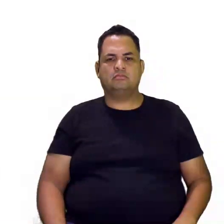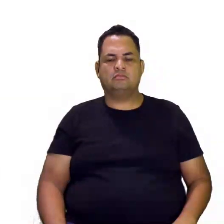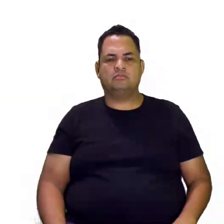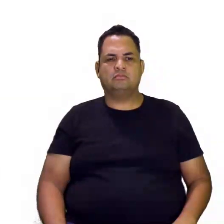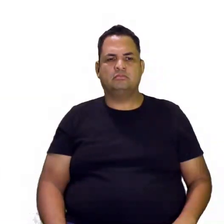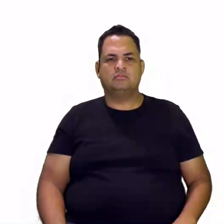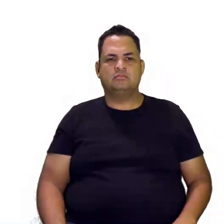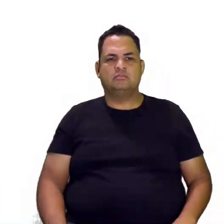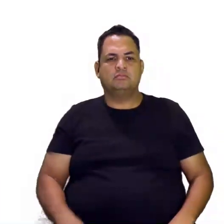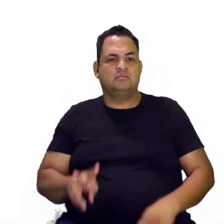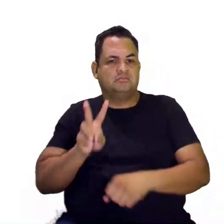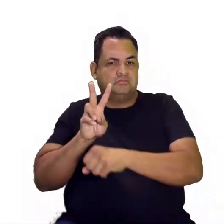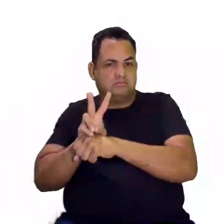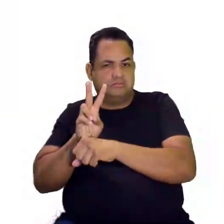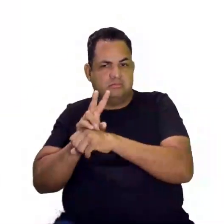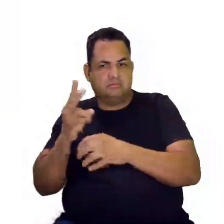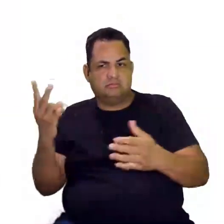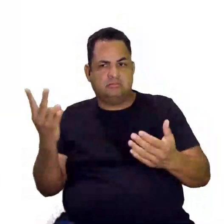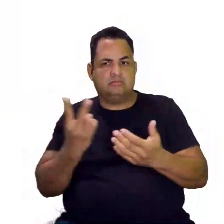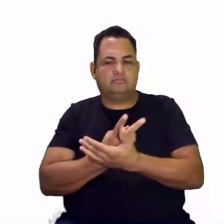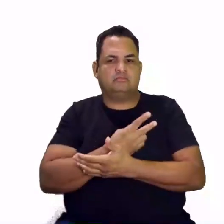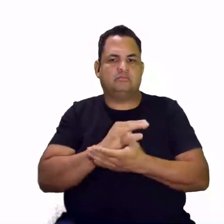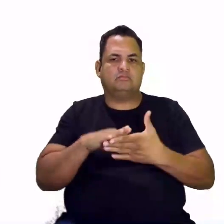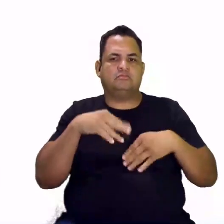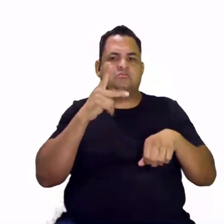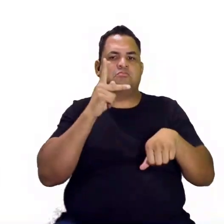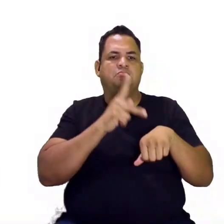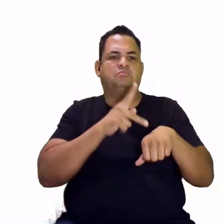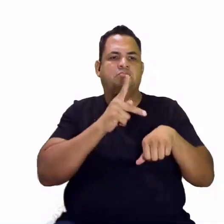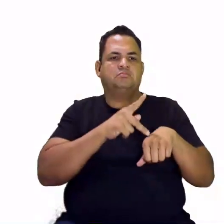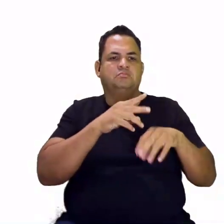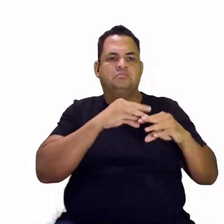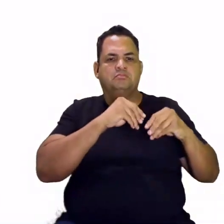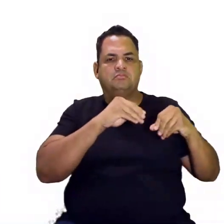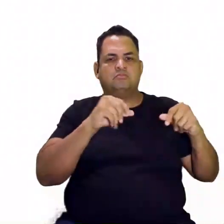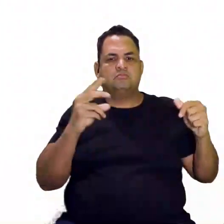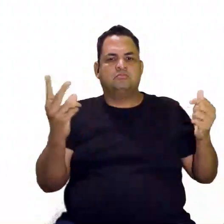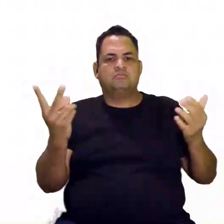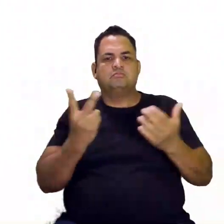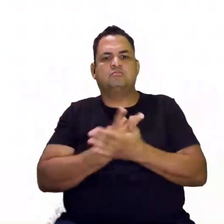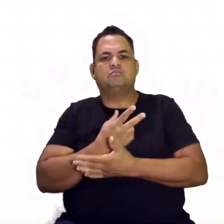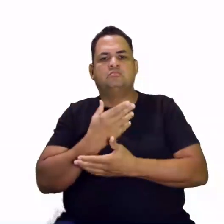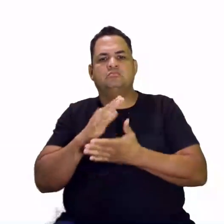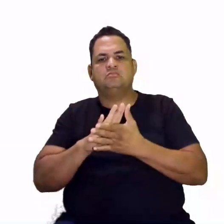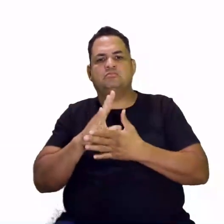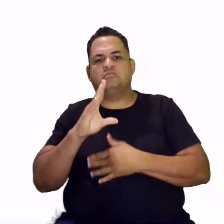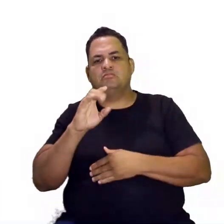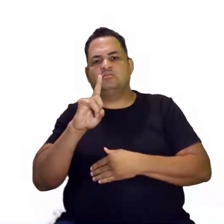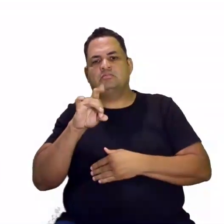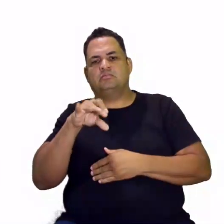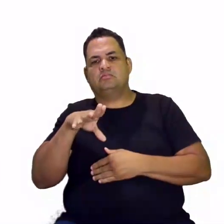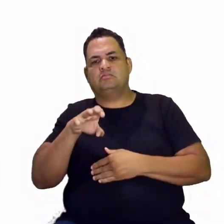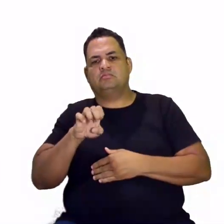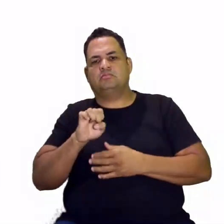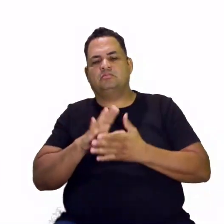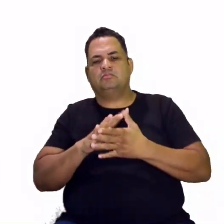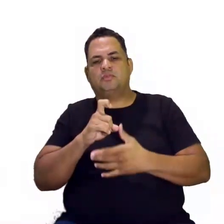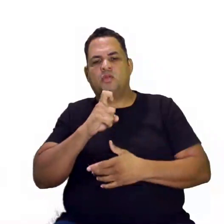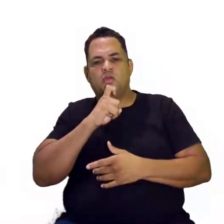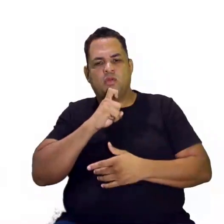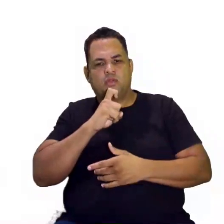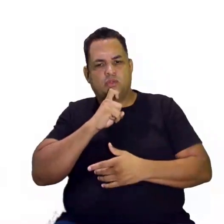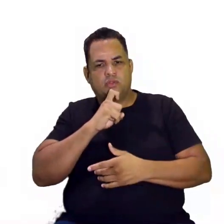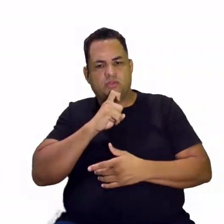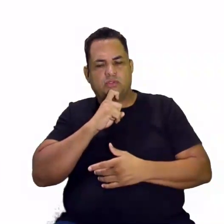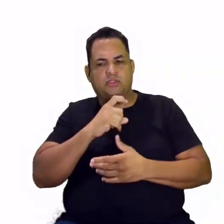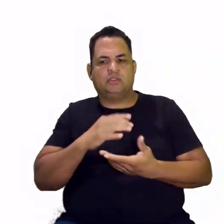Essa preservação ocorre principalmente em rochas, mas pode ocorrer também em materiais como os sedimentos,